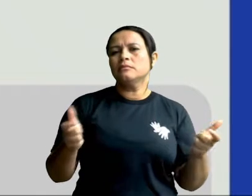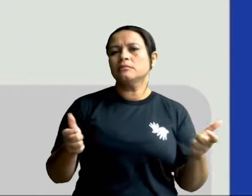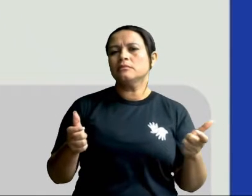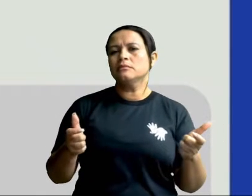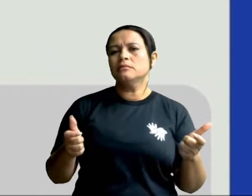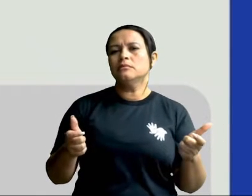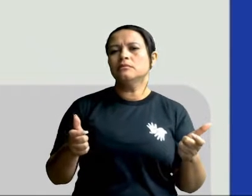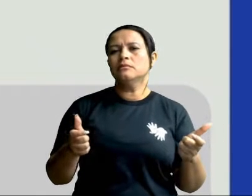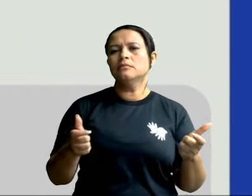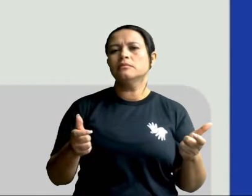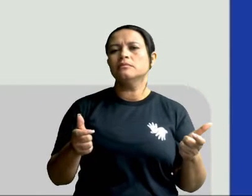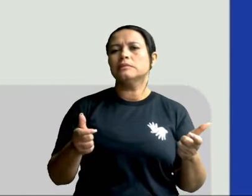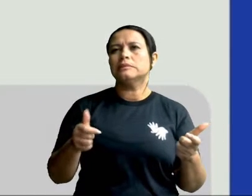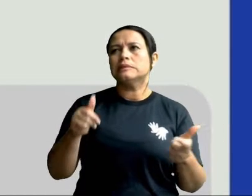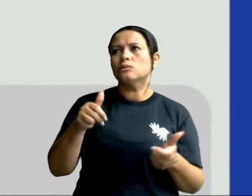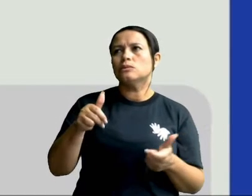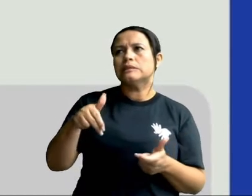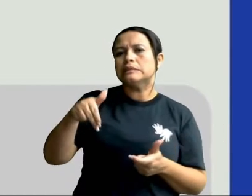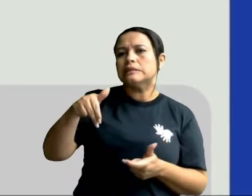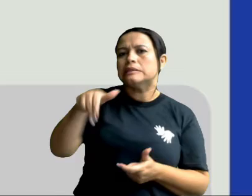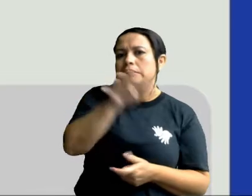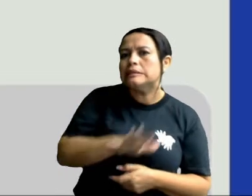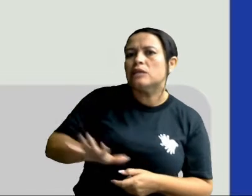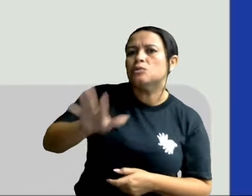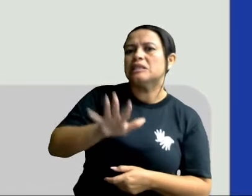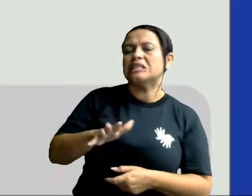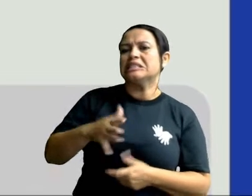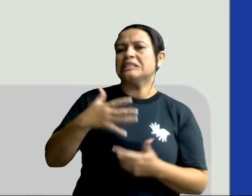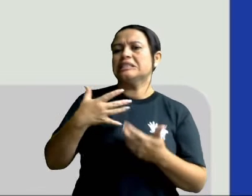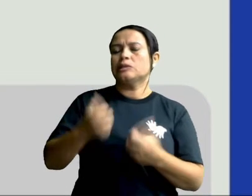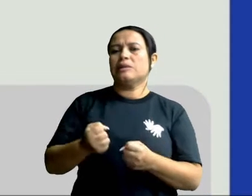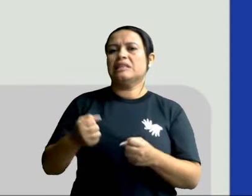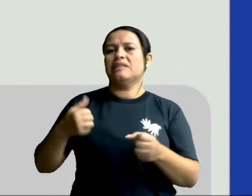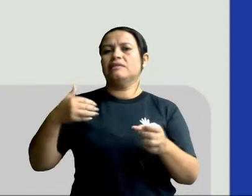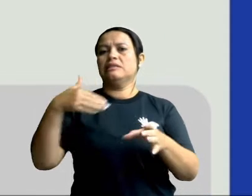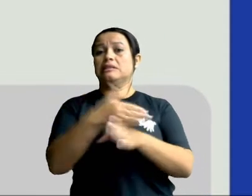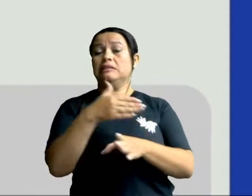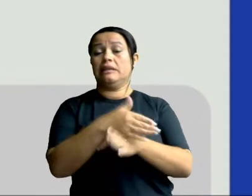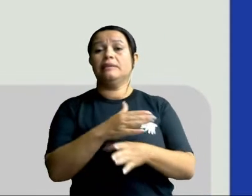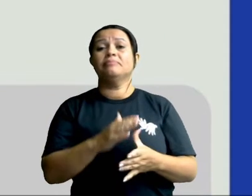reação nacionalista, né? Nacionalistas, eles não aceitavam essa dominação